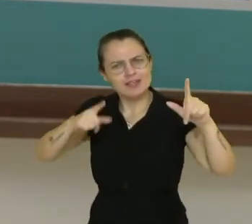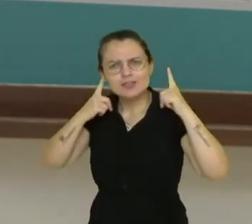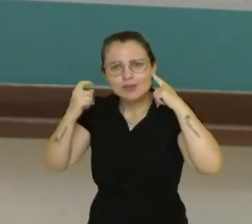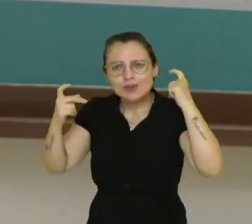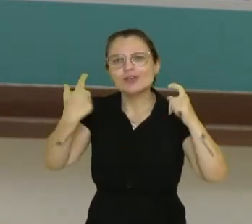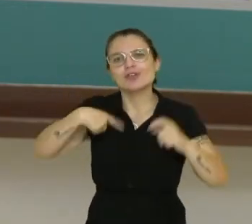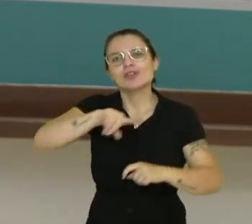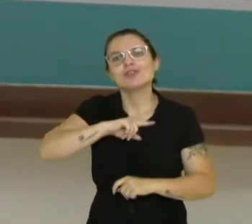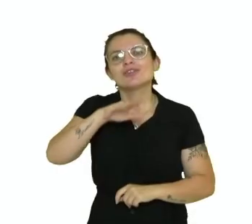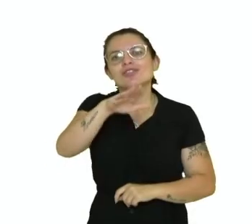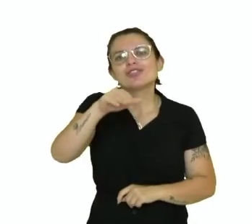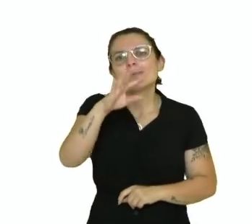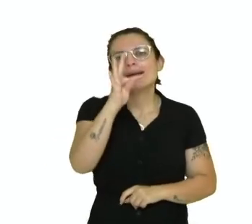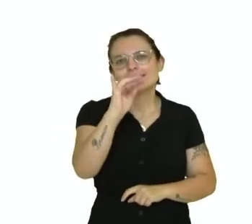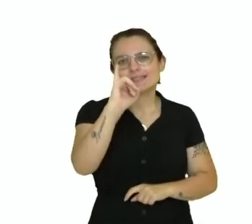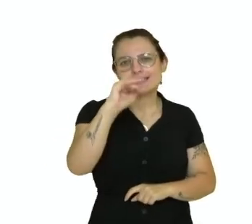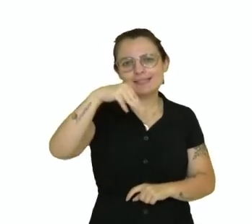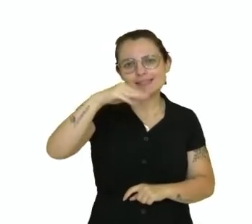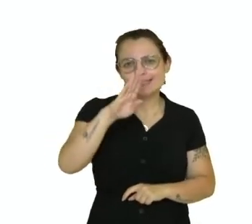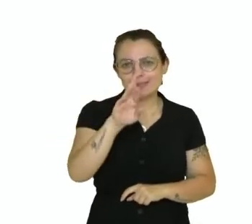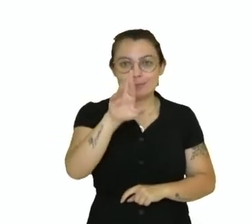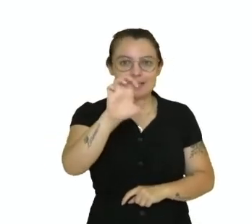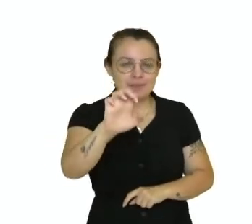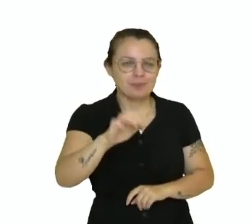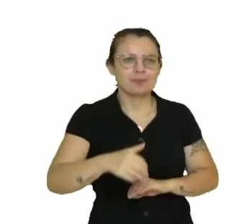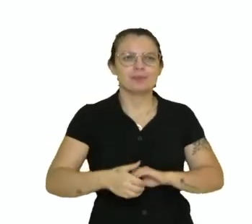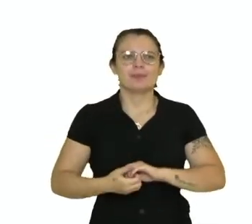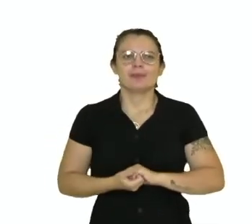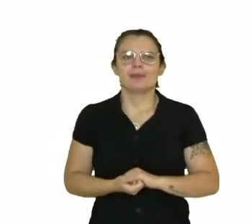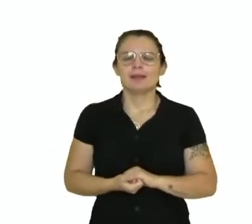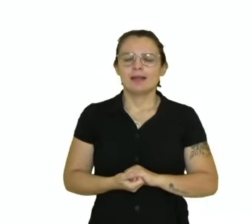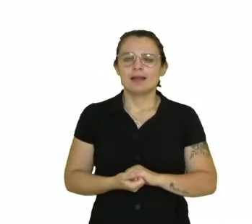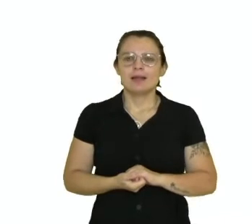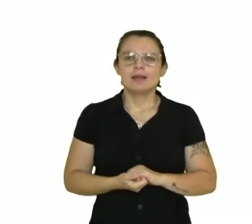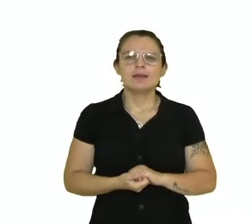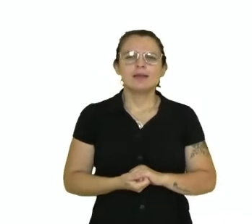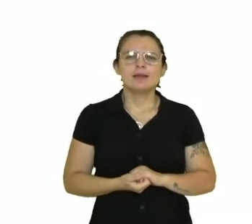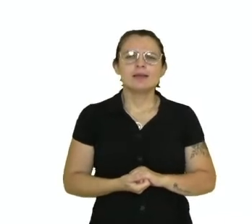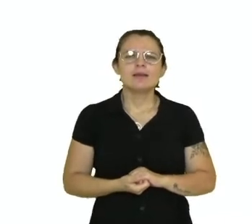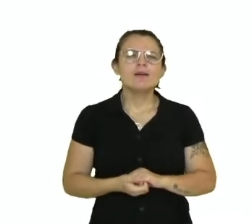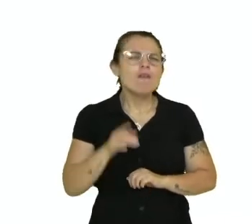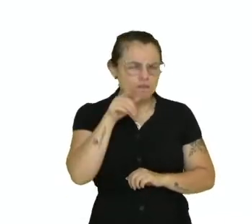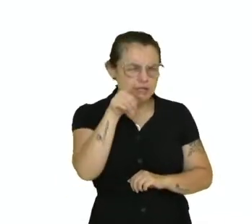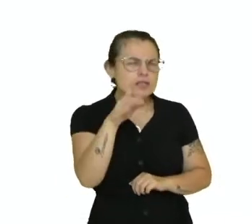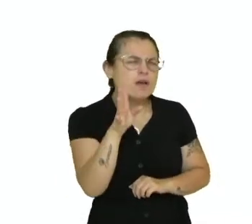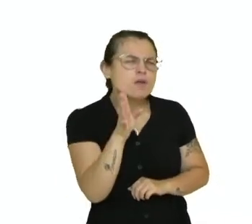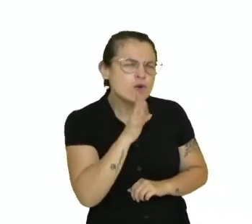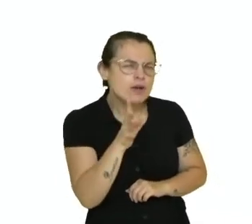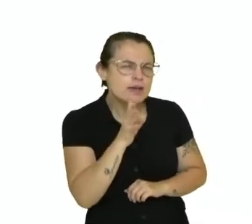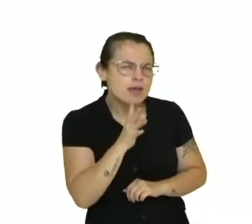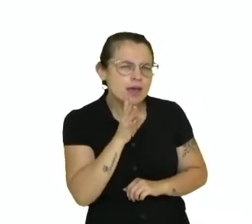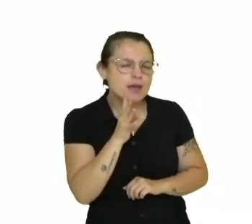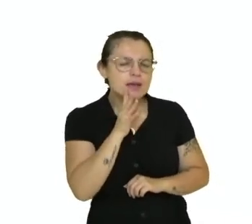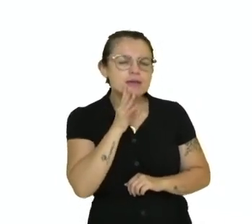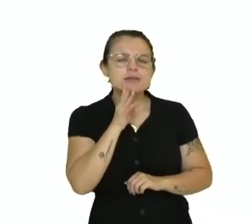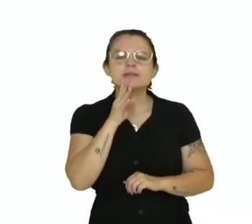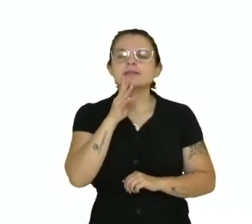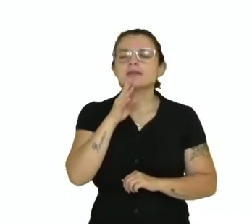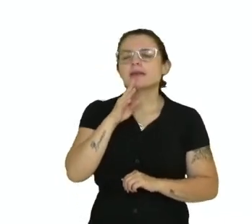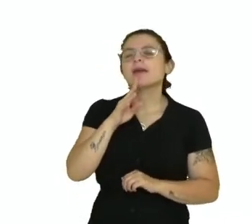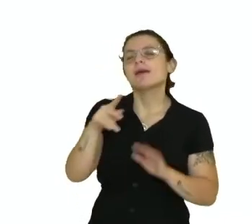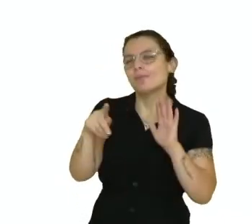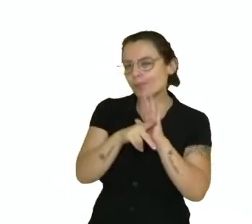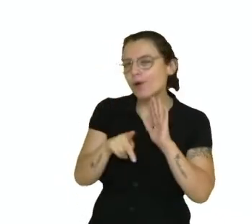timbre. Bom, instrumentos de percussão. Você conhece instrumentos de percussão? O som é produzido